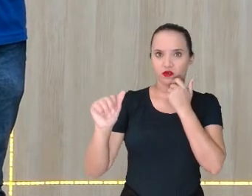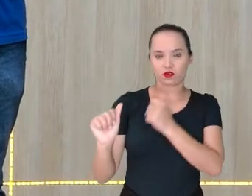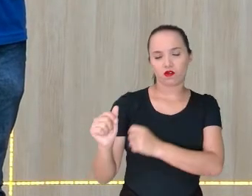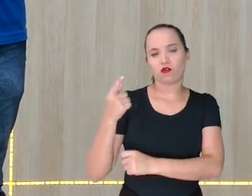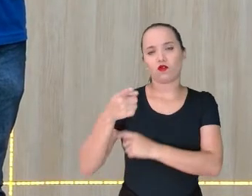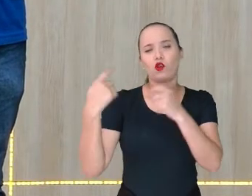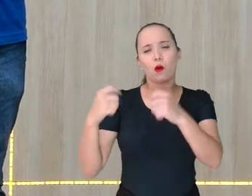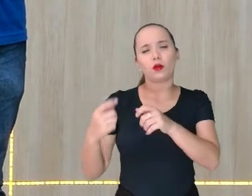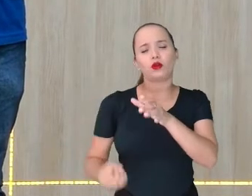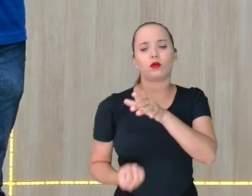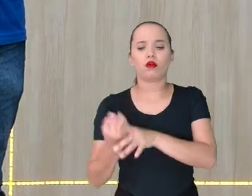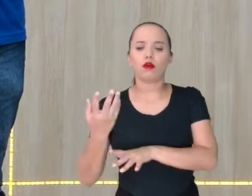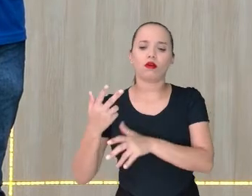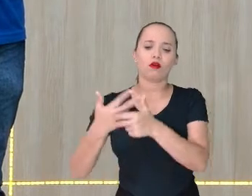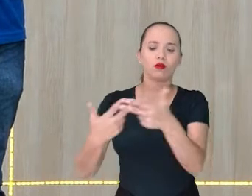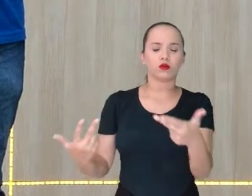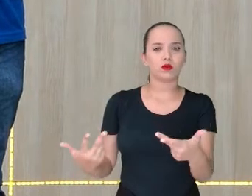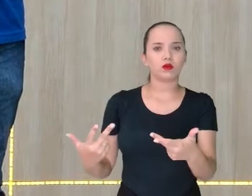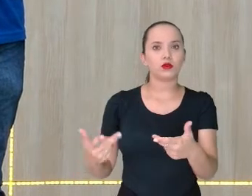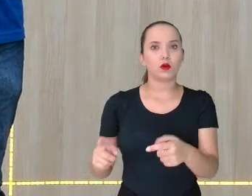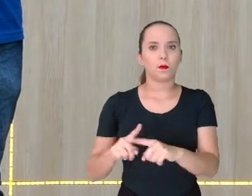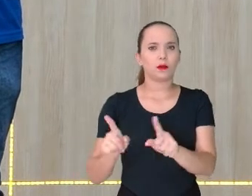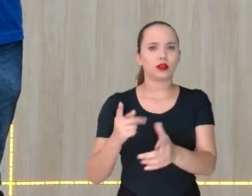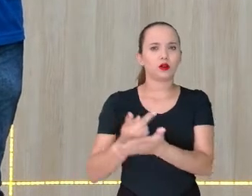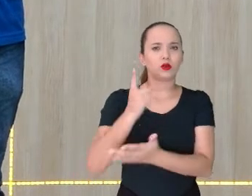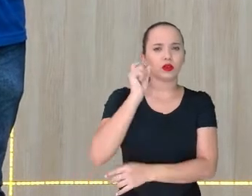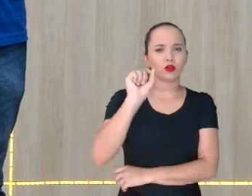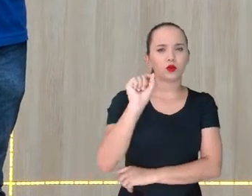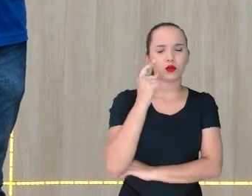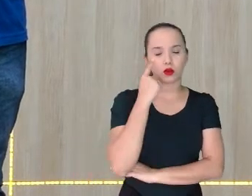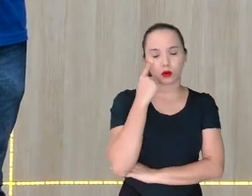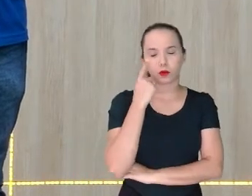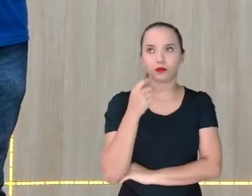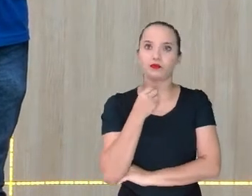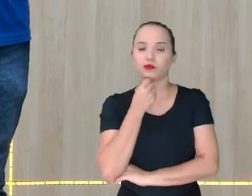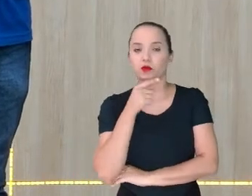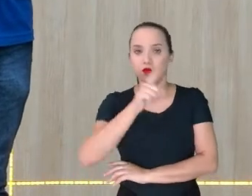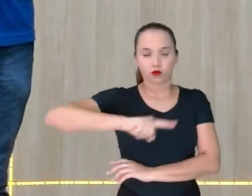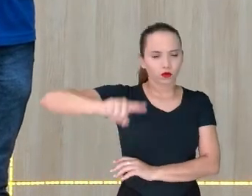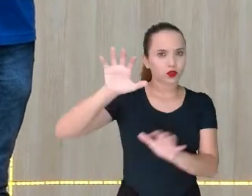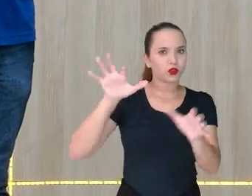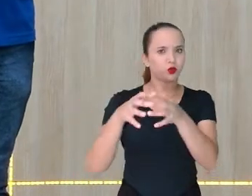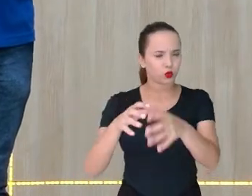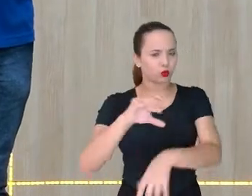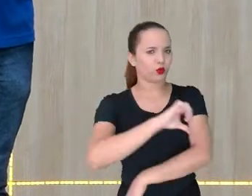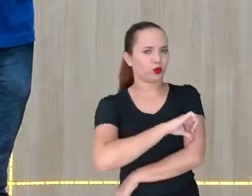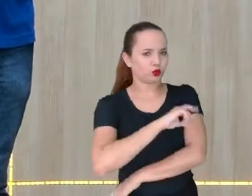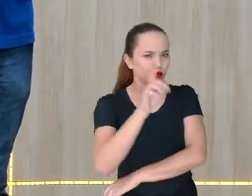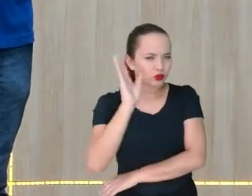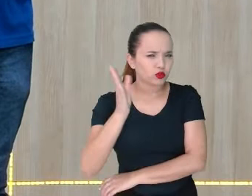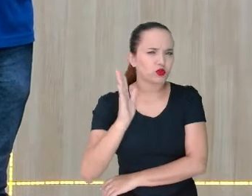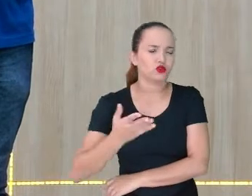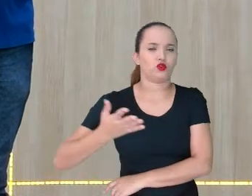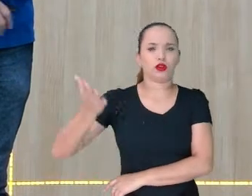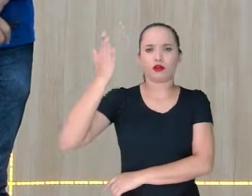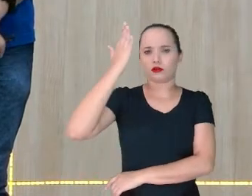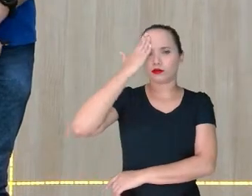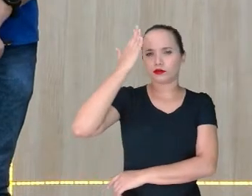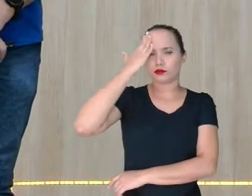produto, e aí o que é que acontece? Só para a gente ficar pensando, vocês são nono ano, vocês já têm um nível